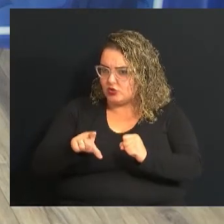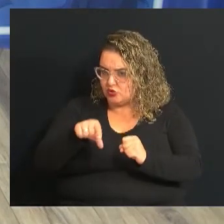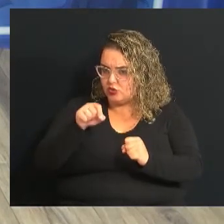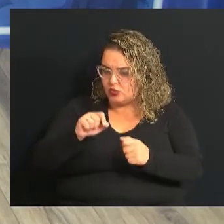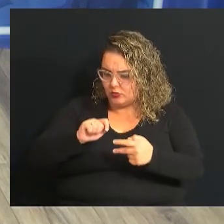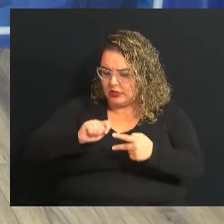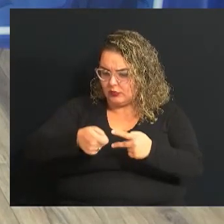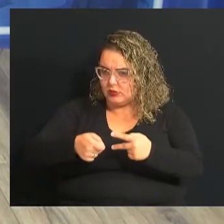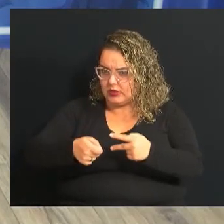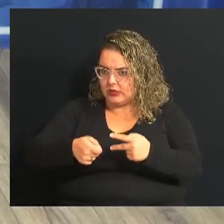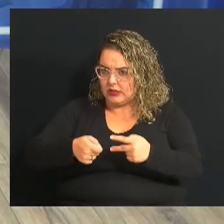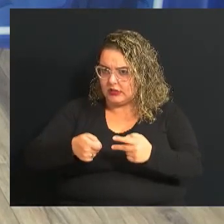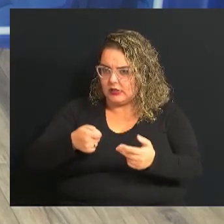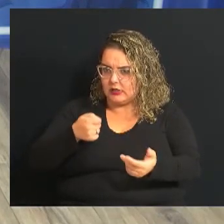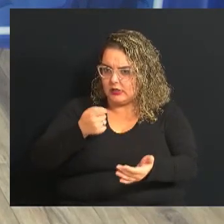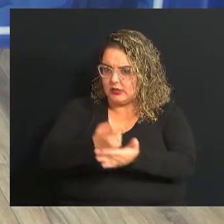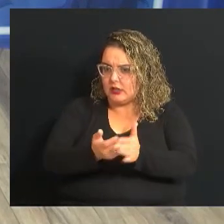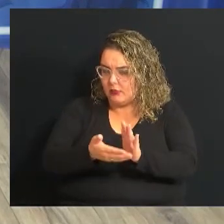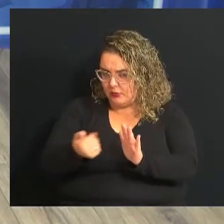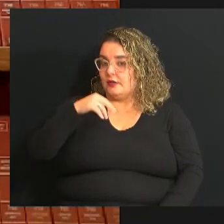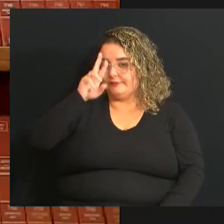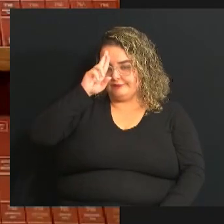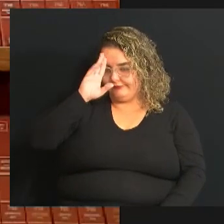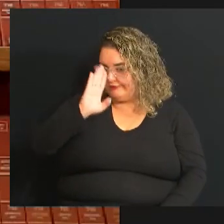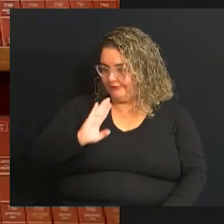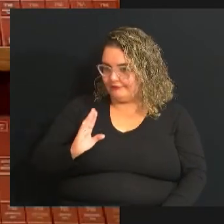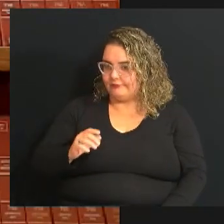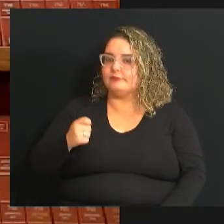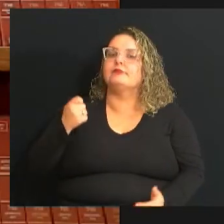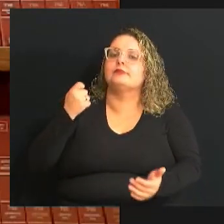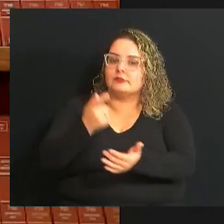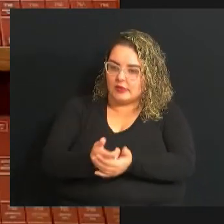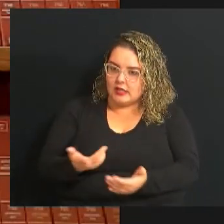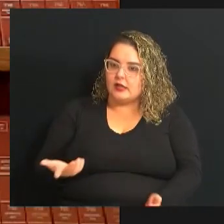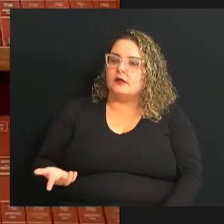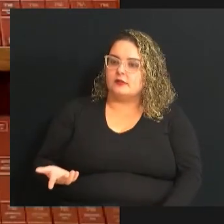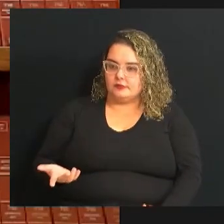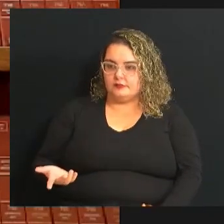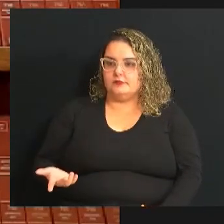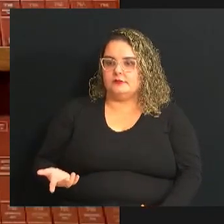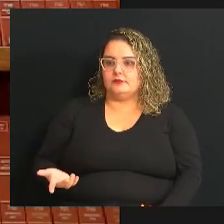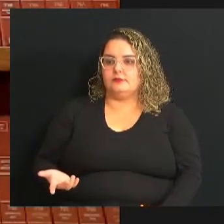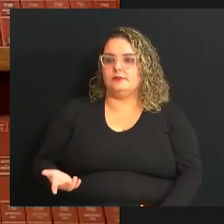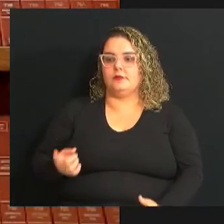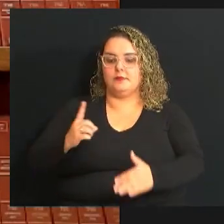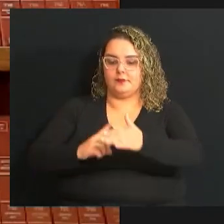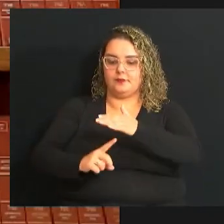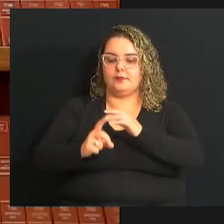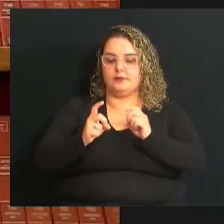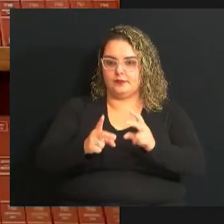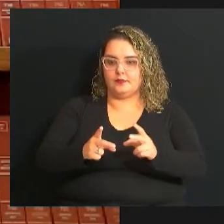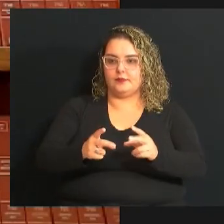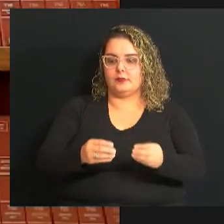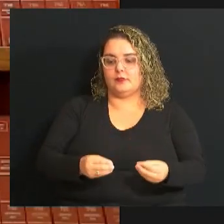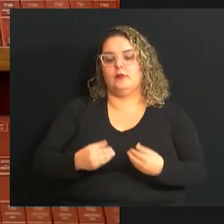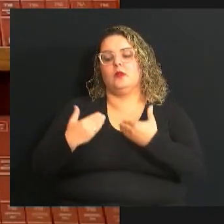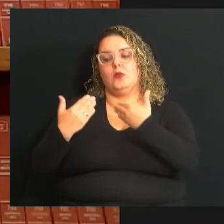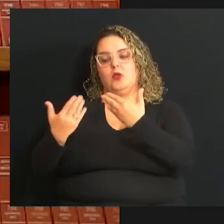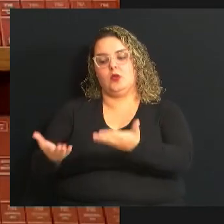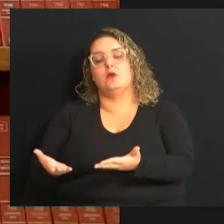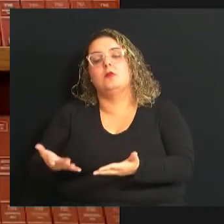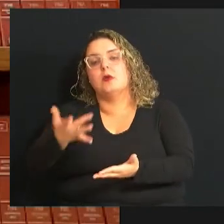no momento a cidade vem registrando uma média de 52 pessoas internadas em UTI e enfermaria